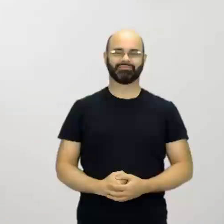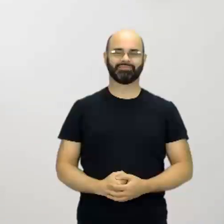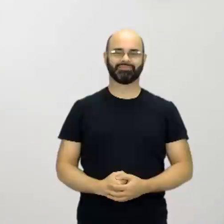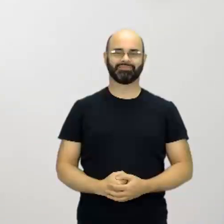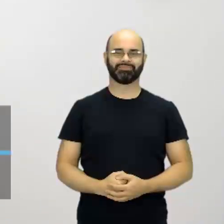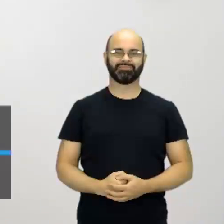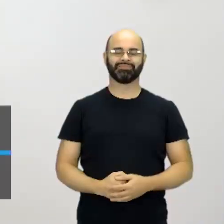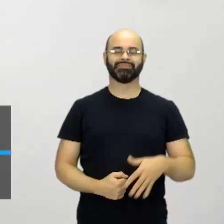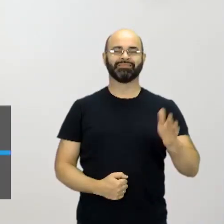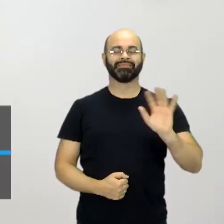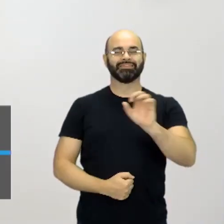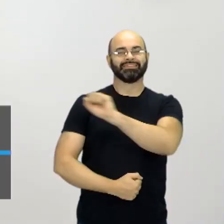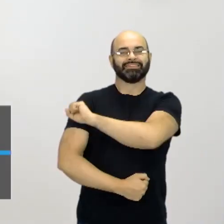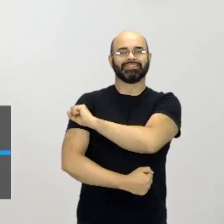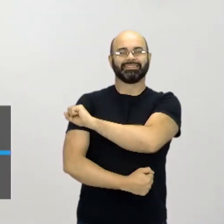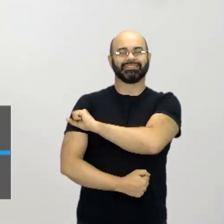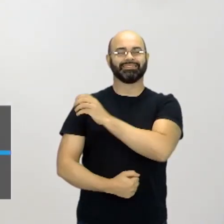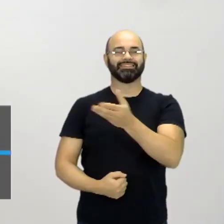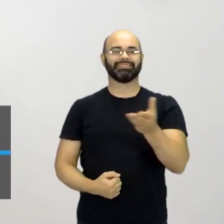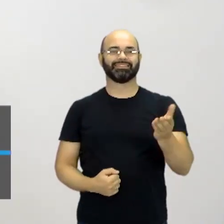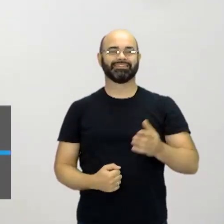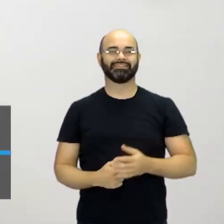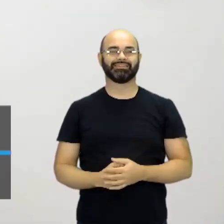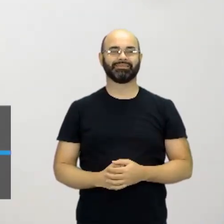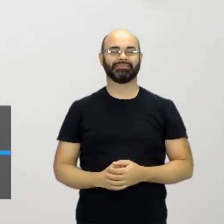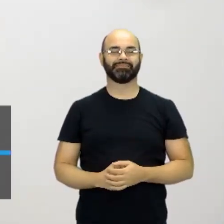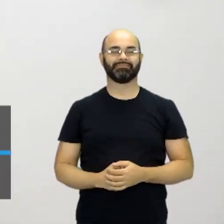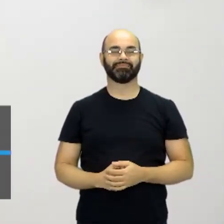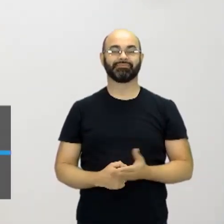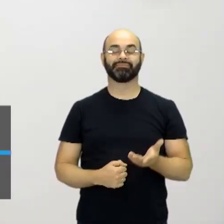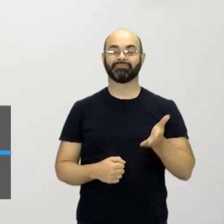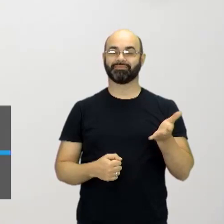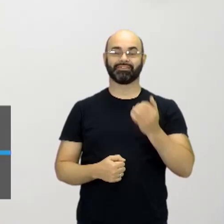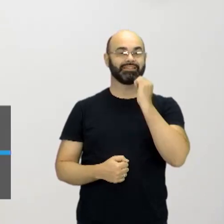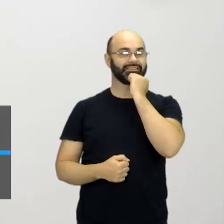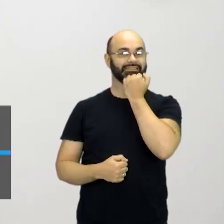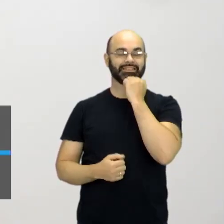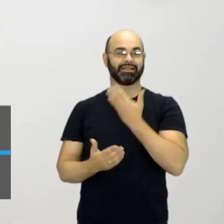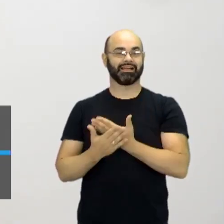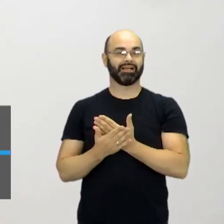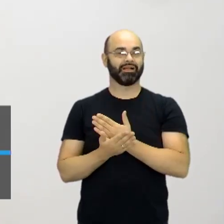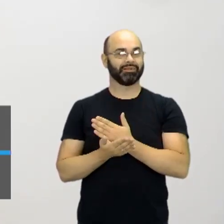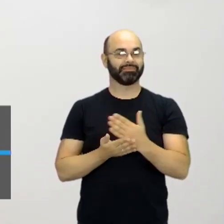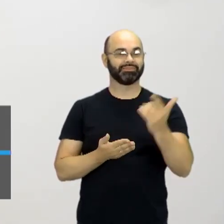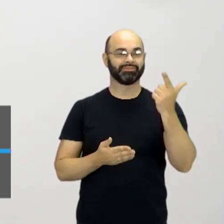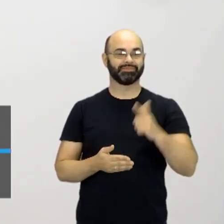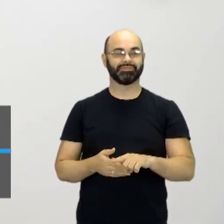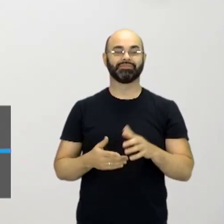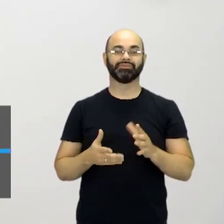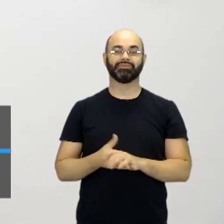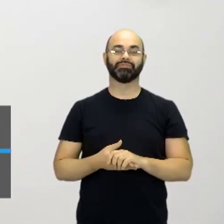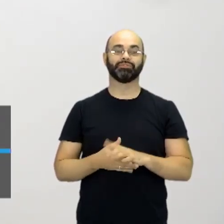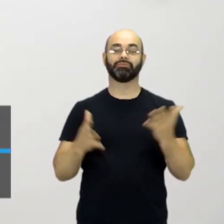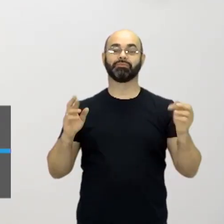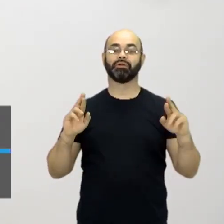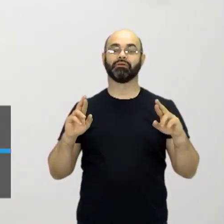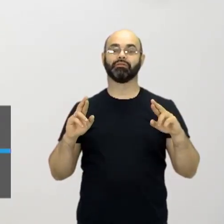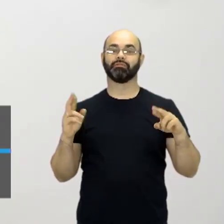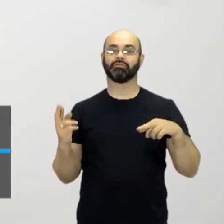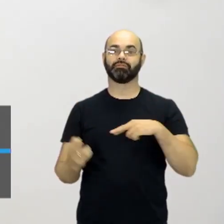salve 8º ano tá começando mais uma aula de ciências Eu sou professor Magno Vou conduzir essa aula aqui sobre a revolução